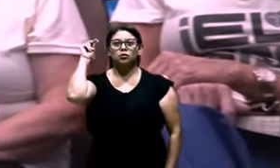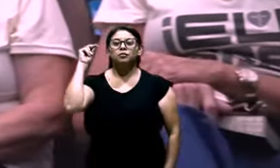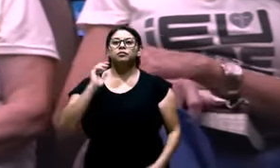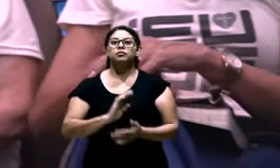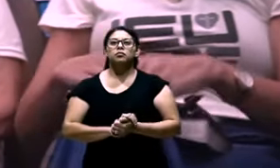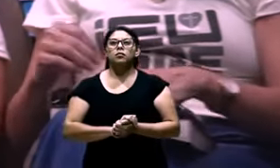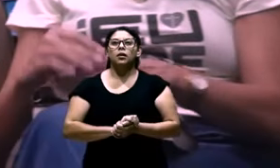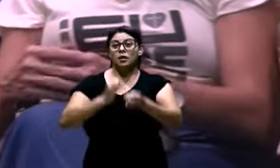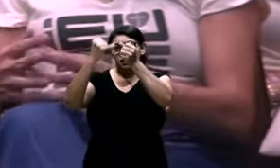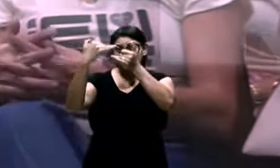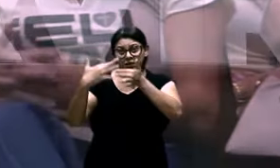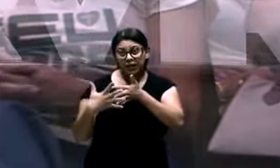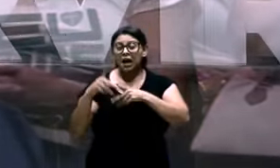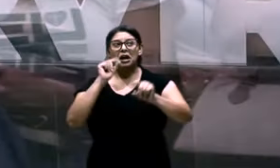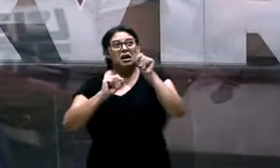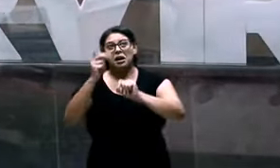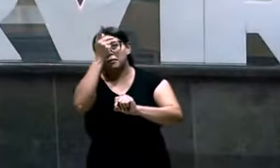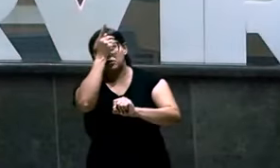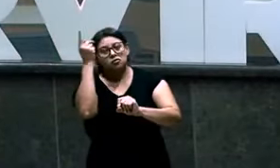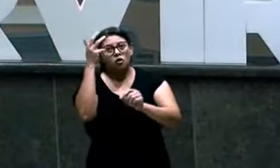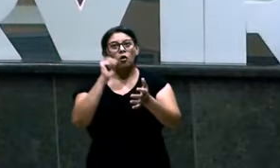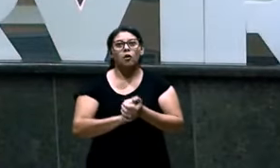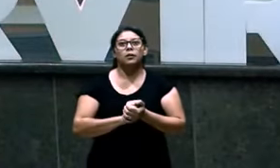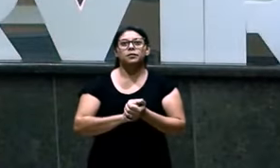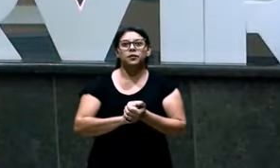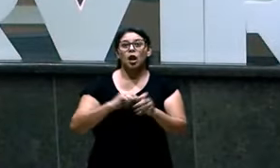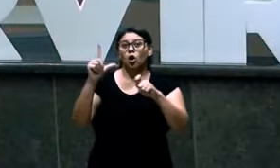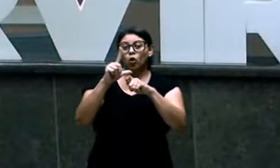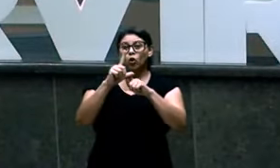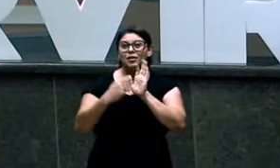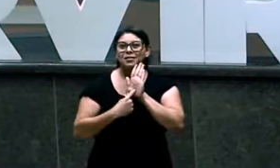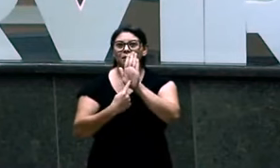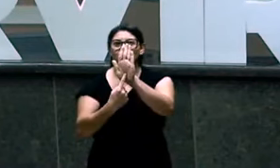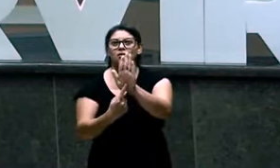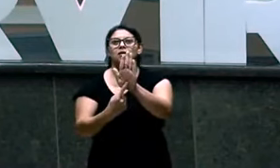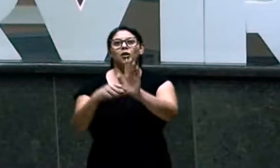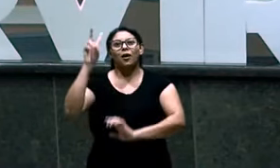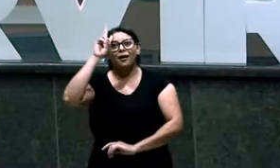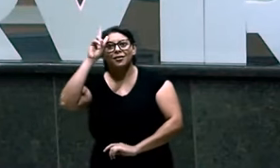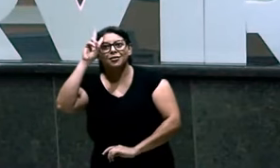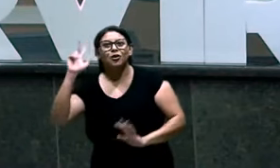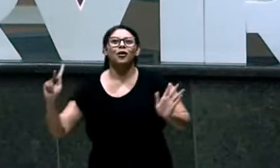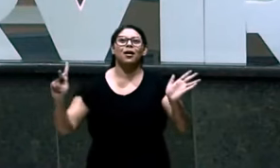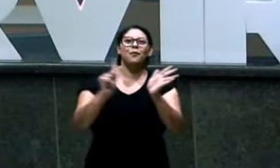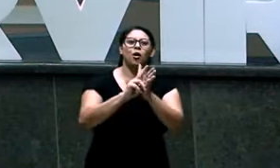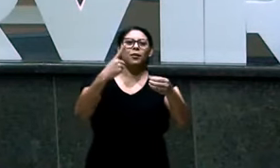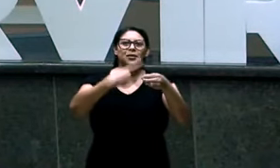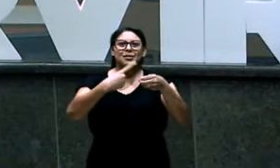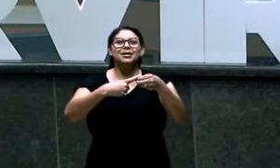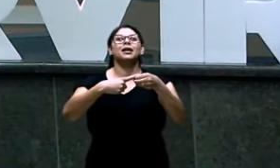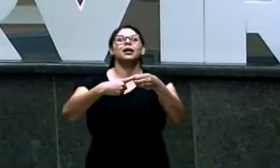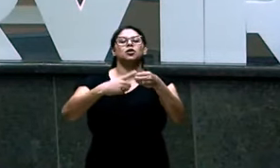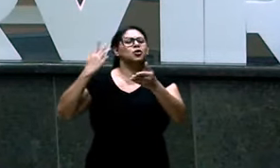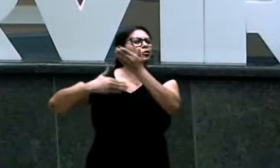que ele está fazendo? Colocando estacas históricas. Se passasse 2000 anos, alguém poderia dizer: não sei se Jesus é Deus, eu